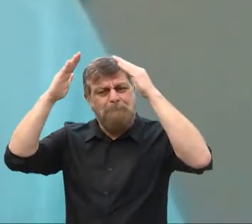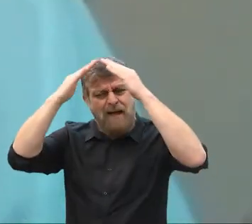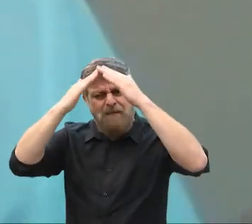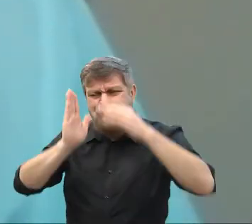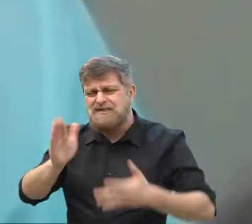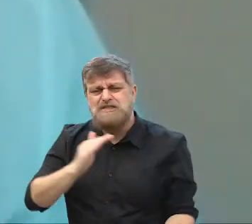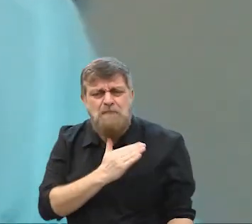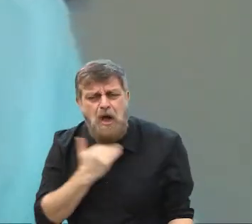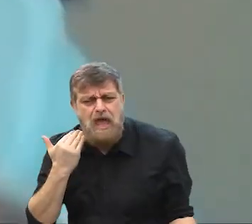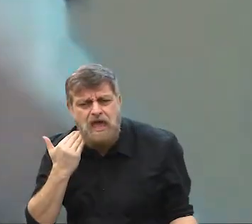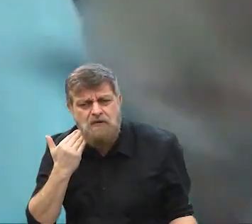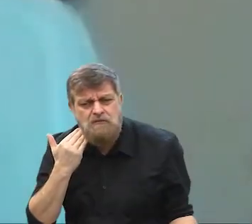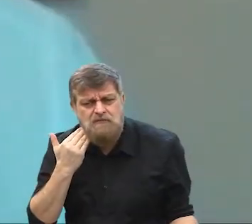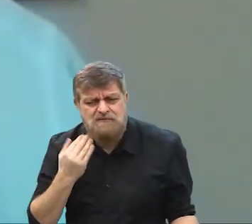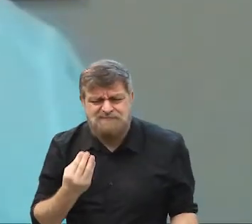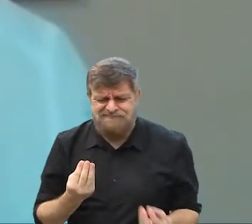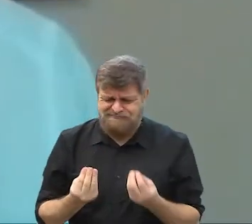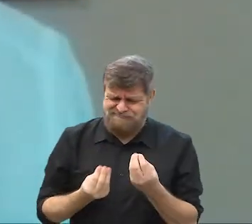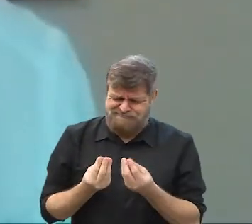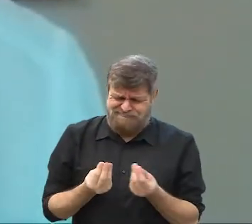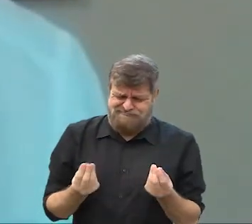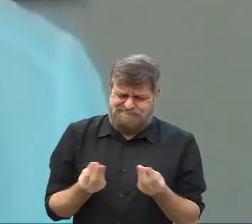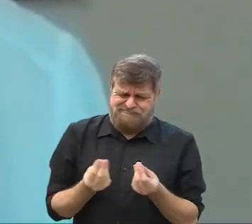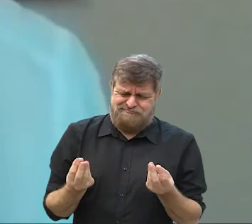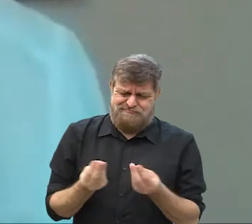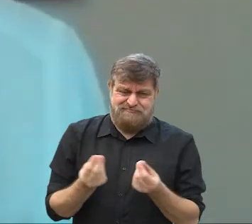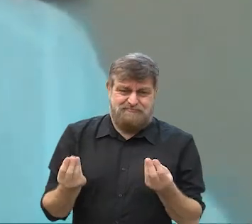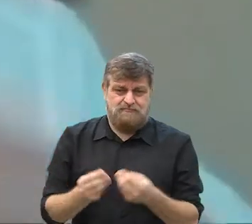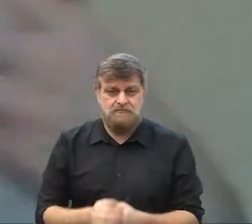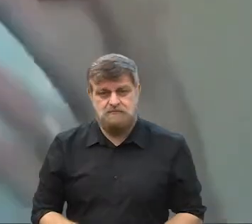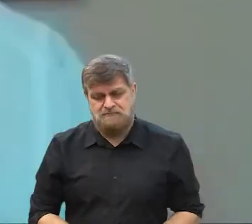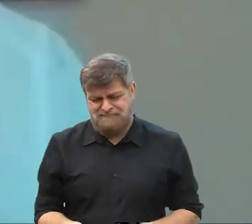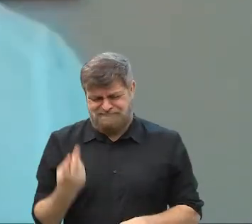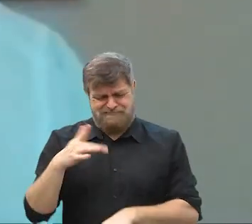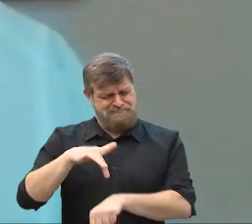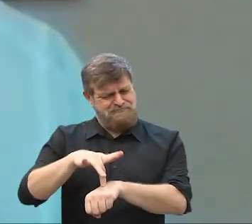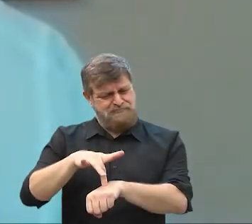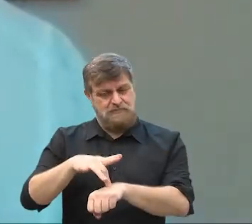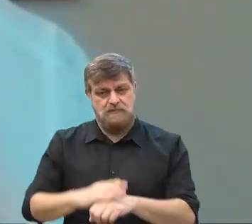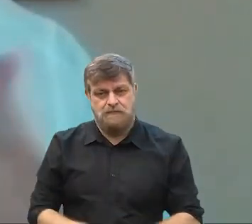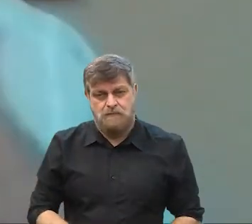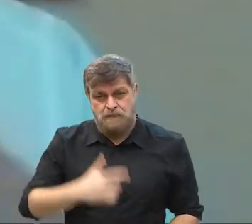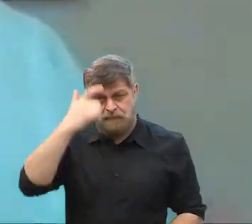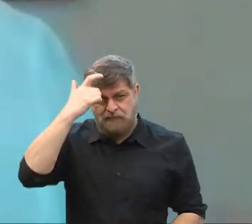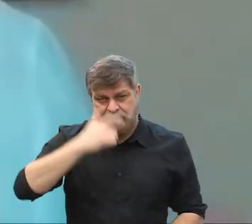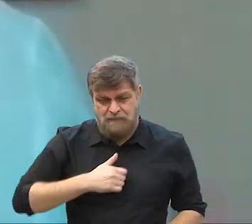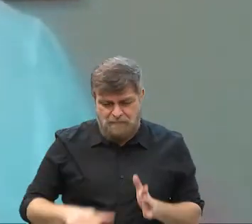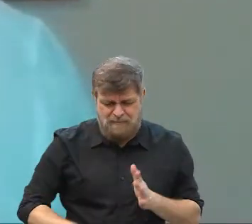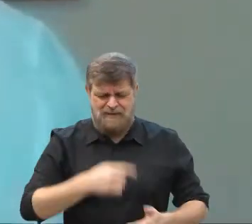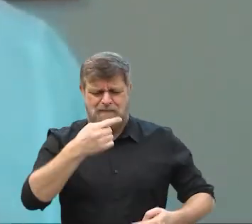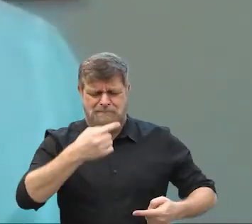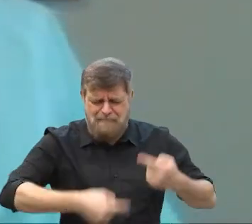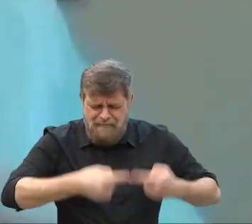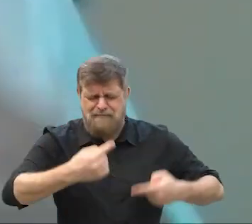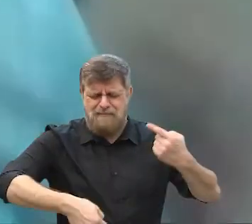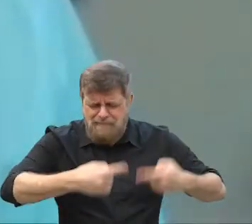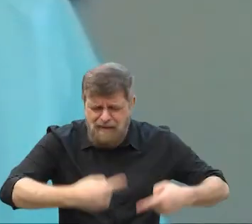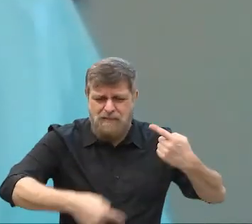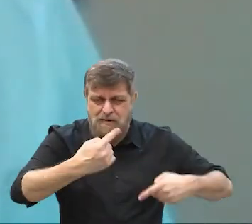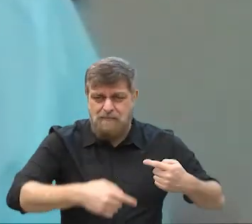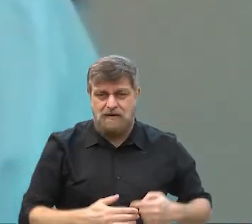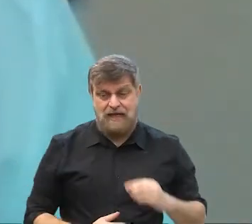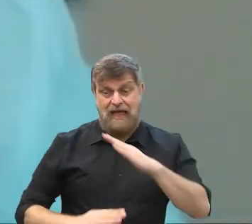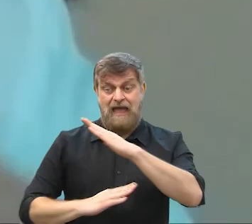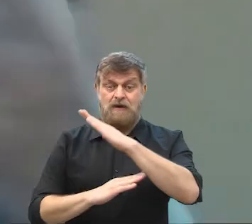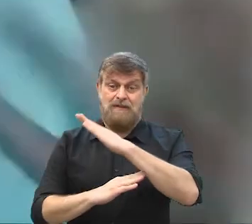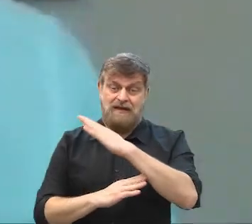dizer, é uma coisa assim, meio estranha, né? Então, a gente procurou, primeiro, debater muito, porque era uma nova